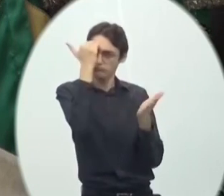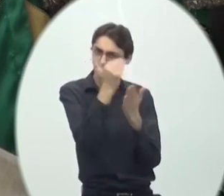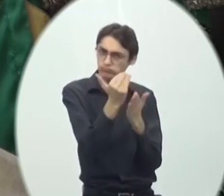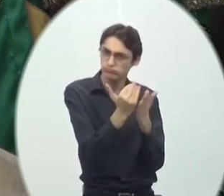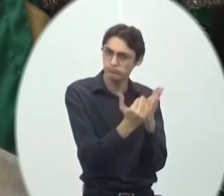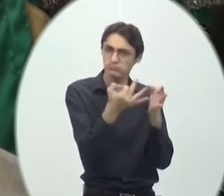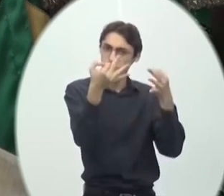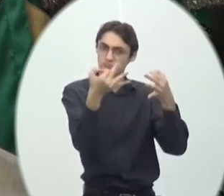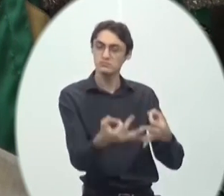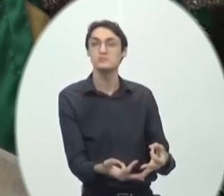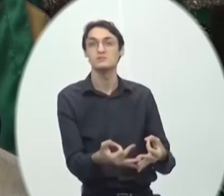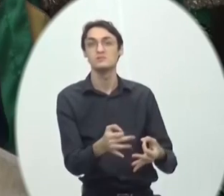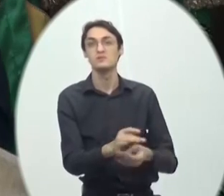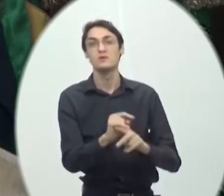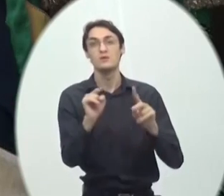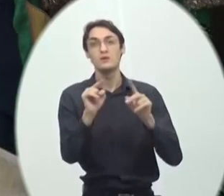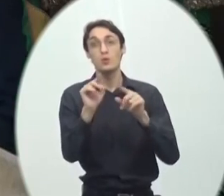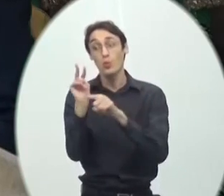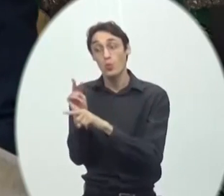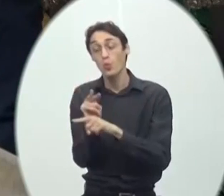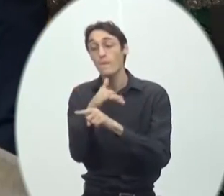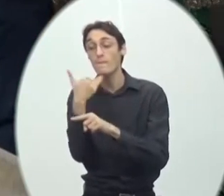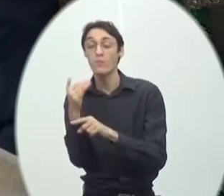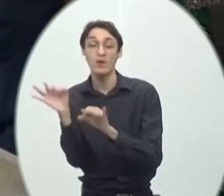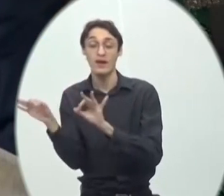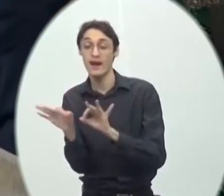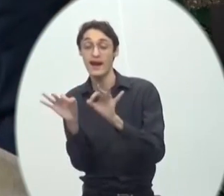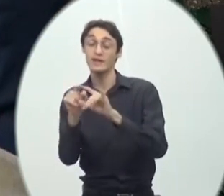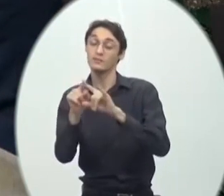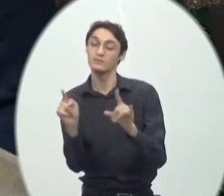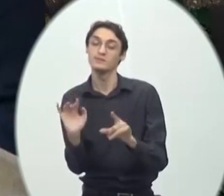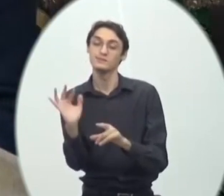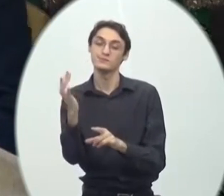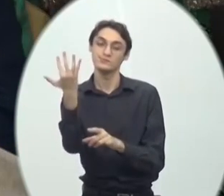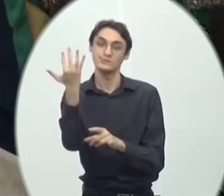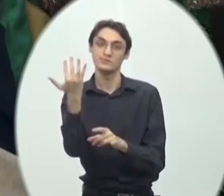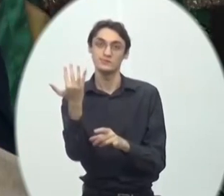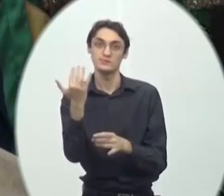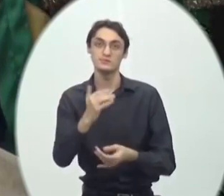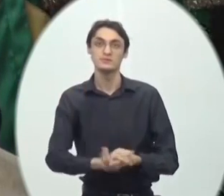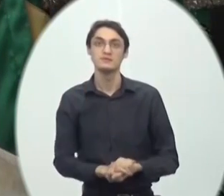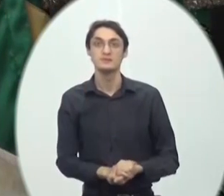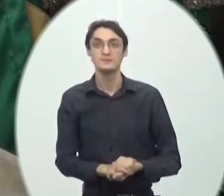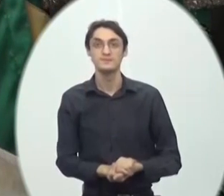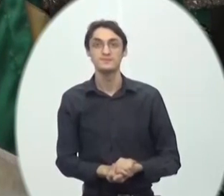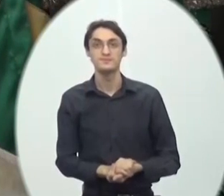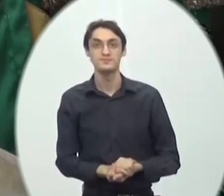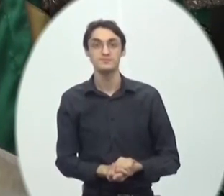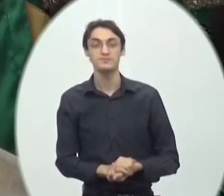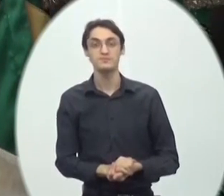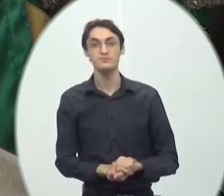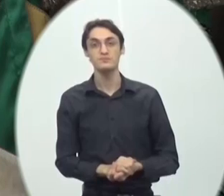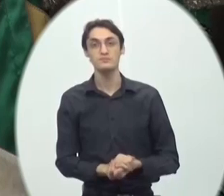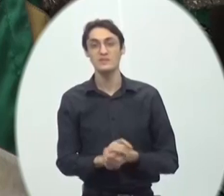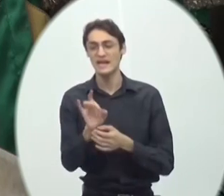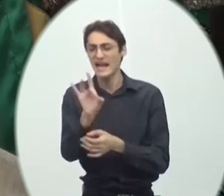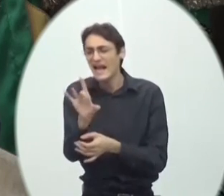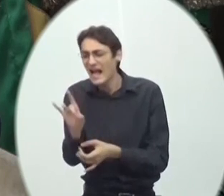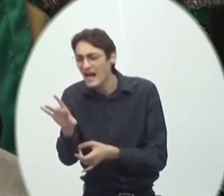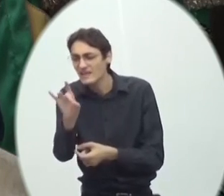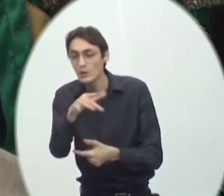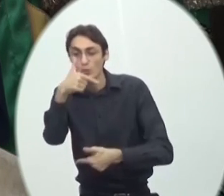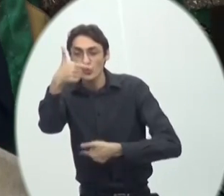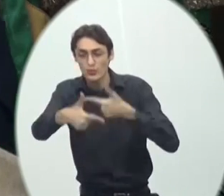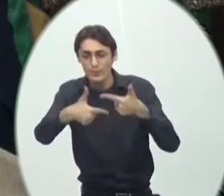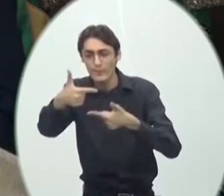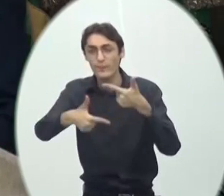que nenhum óbito tivesse. Lamentavelmente, as forças individuais, as forças de cada um, as